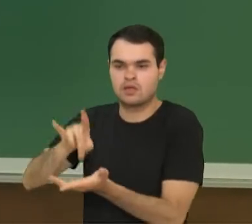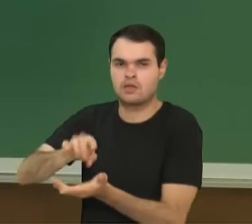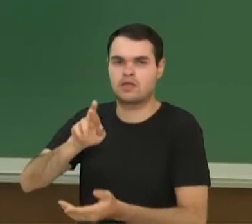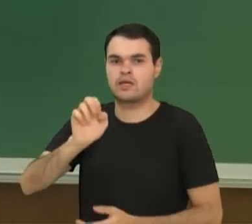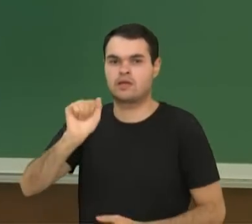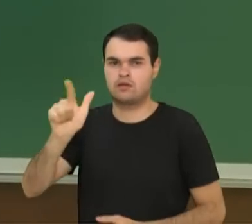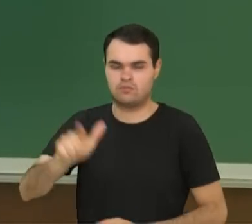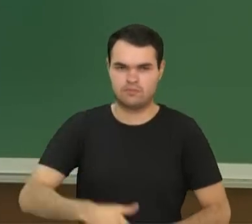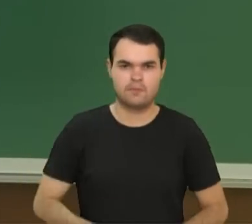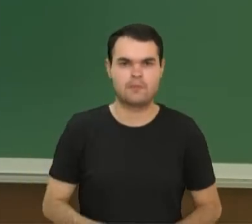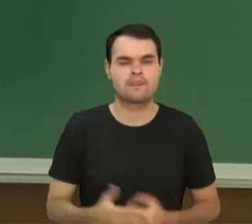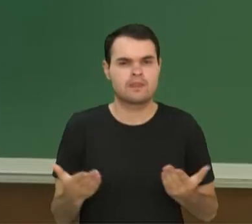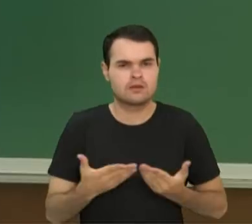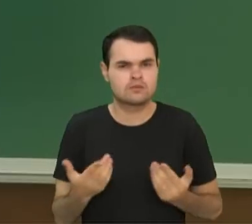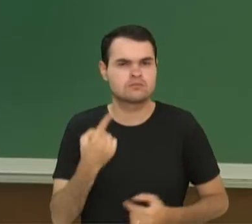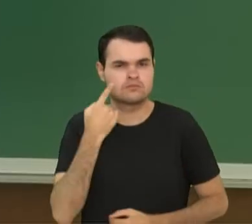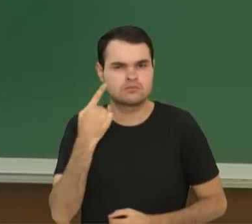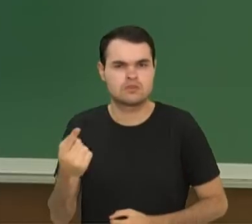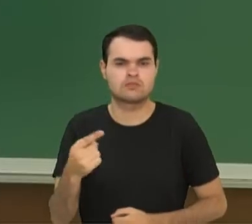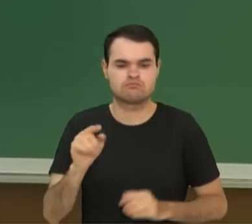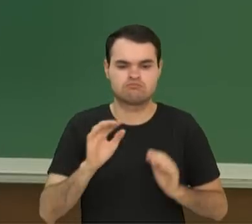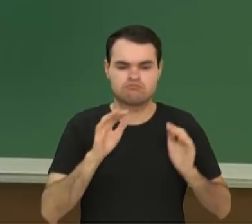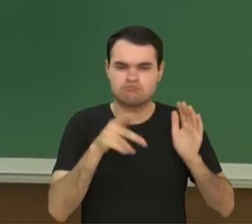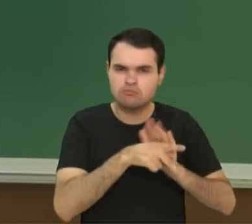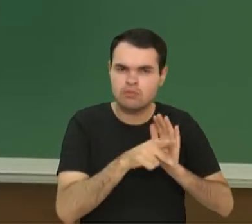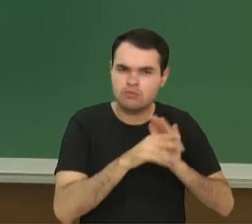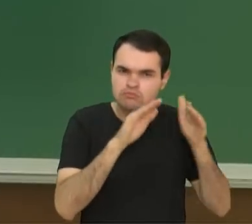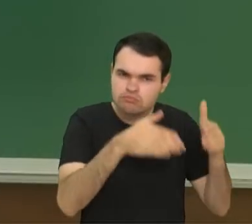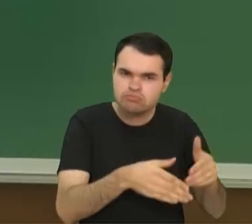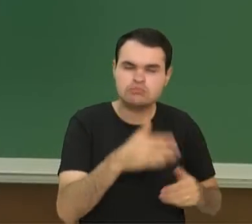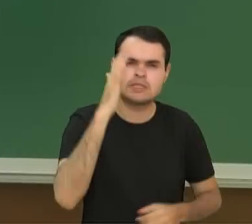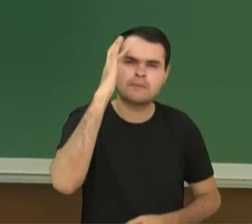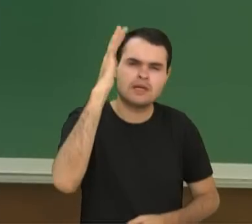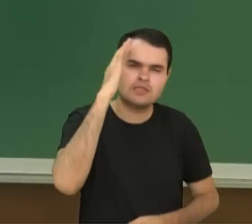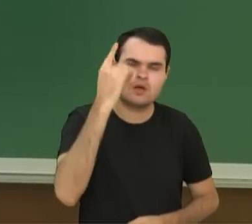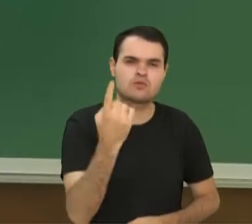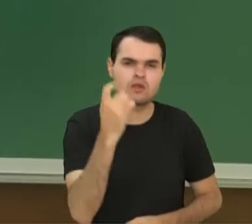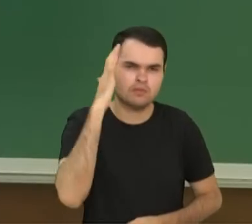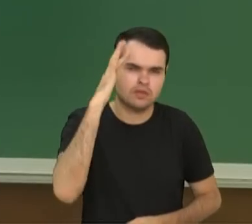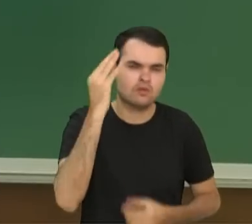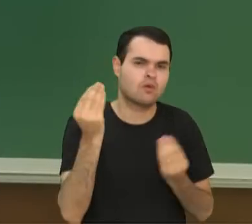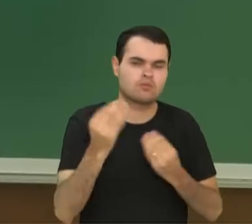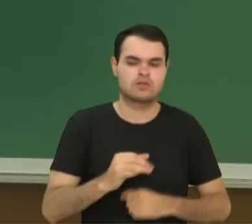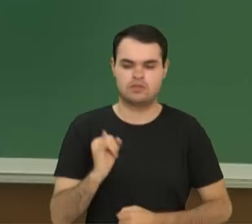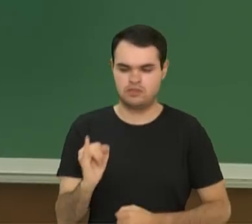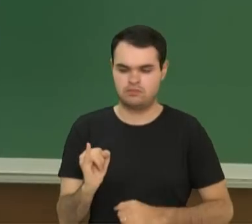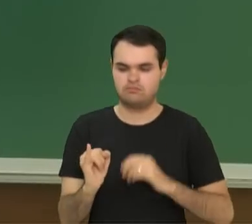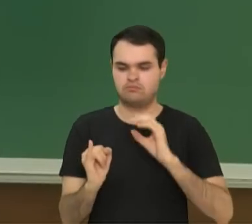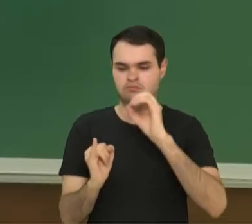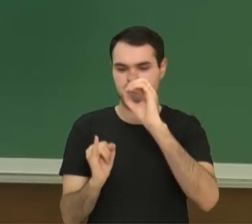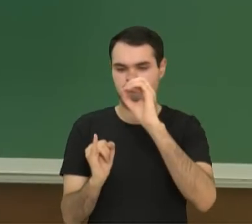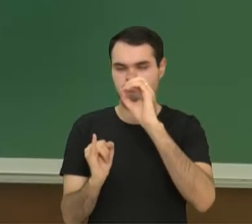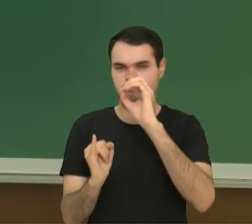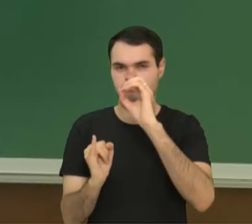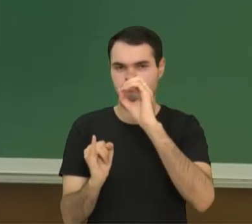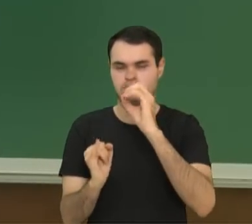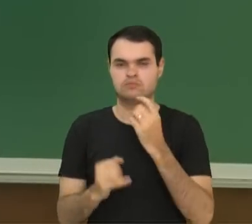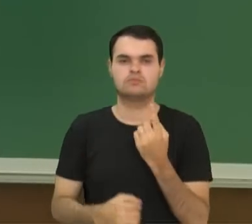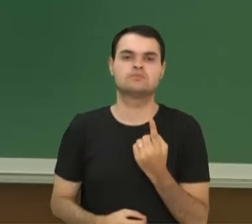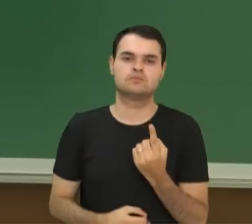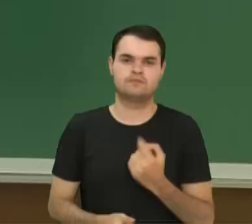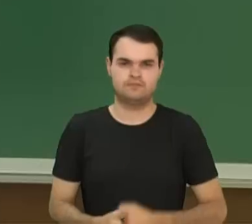aqui aplicando as propriedades na unidade imaginária. Vamos com bastante calma aqui. Então, i elevado a 0 vai ser